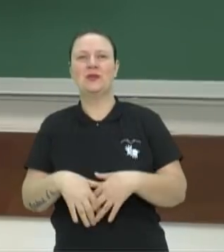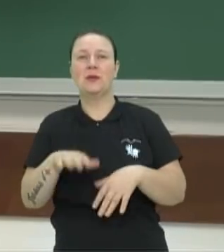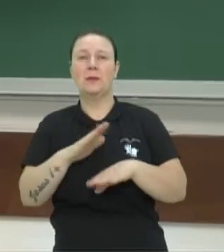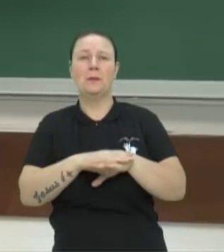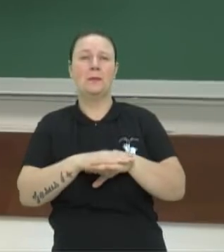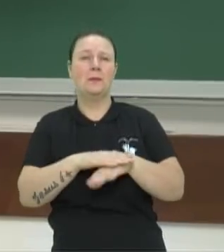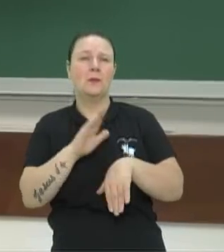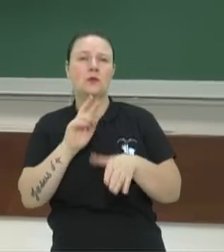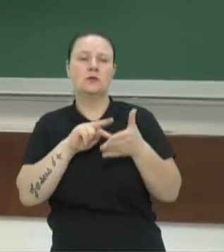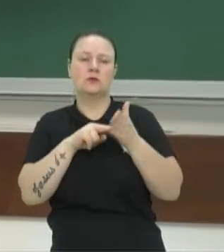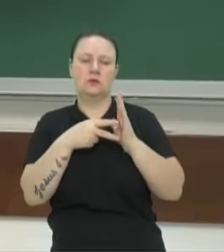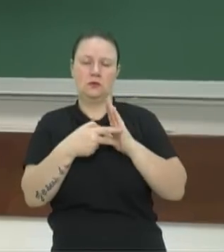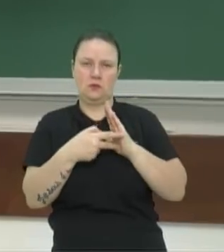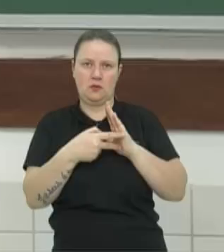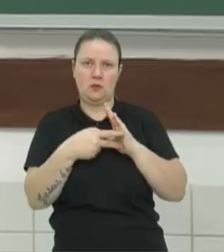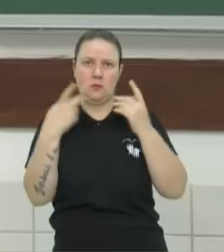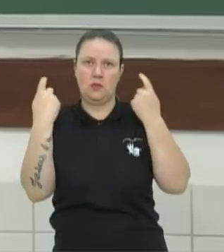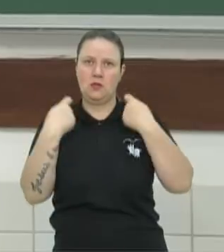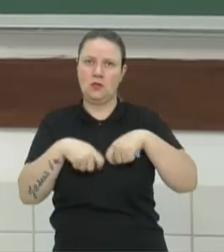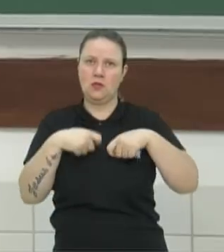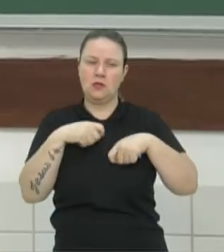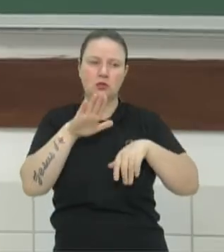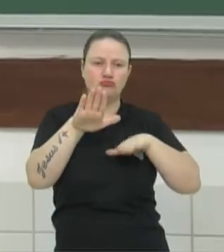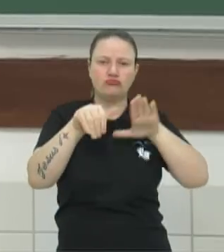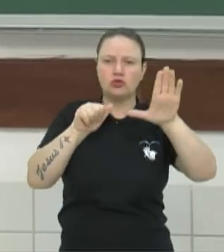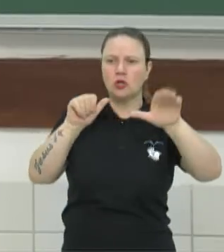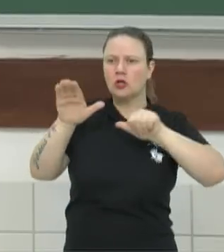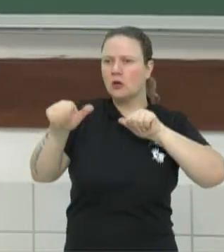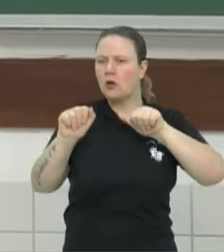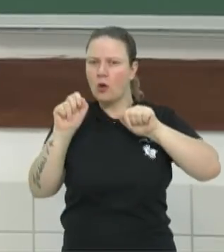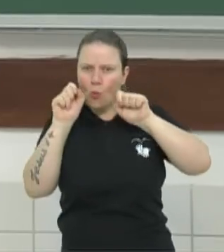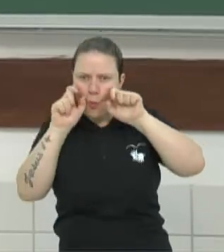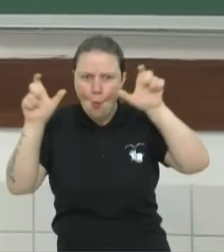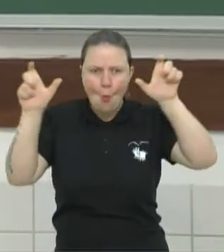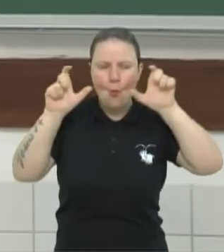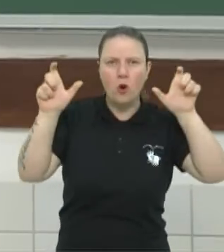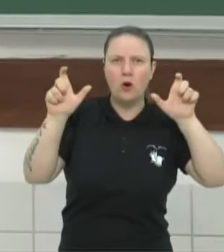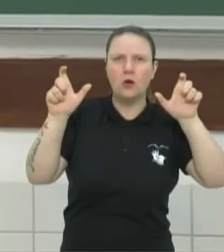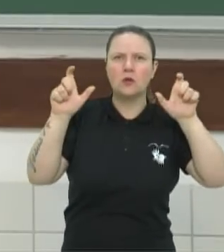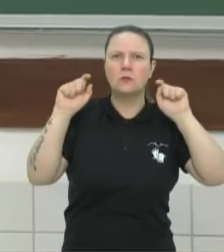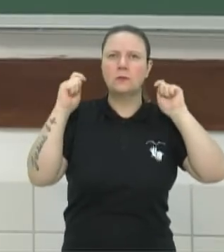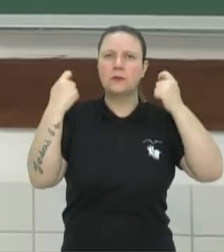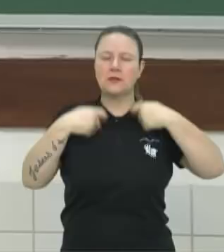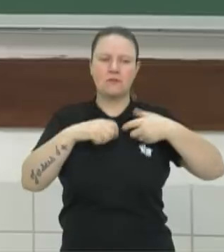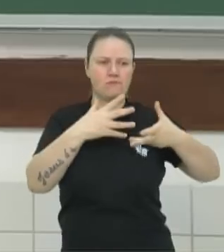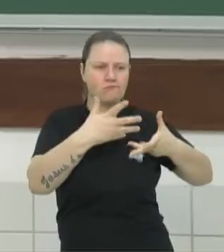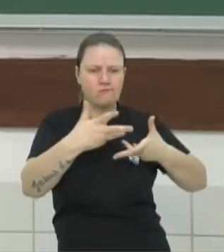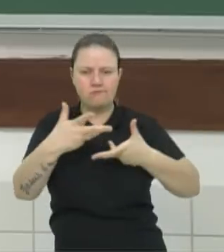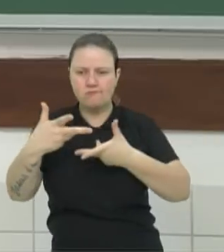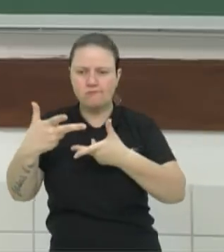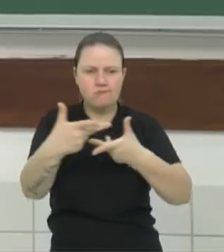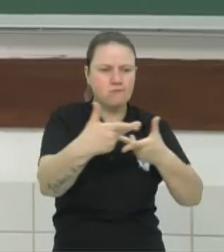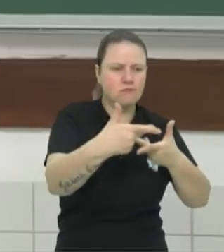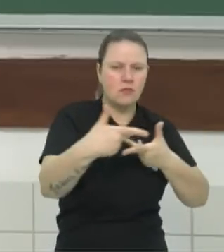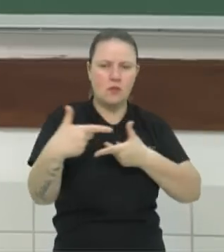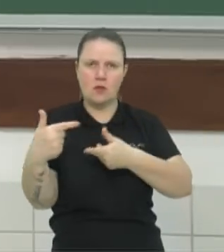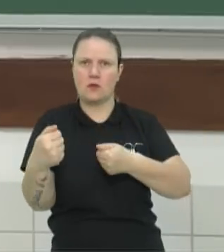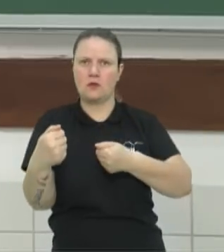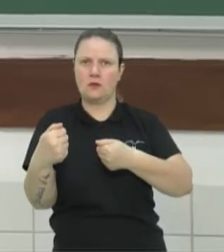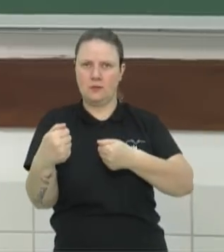frase tem que chamar atenção. Ela tem que motivar, tem que cativar o teu leitor, tem que chamar ele para